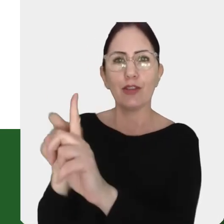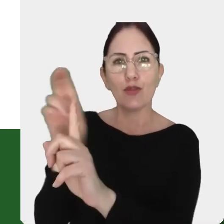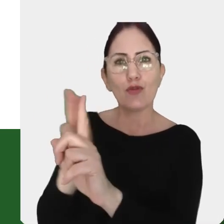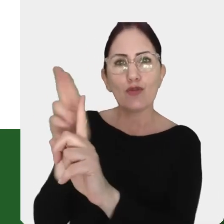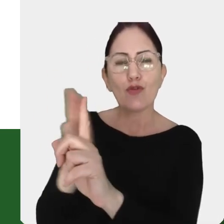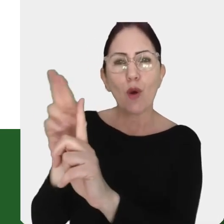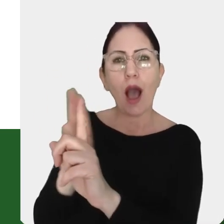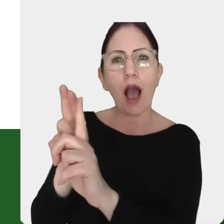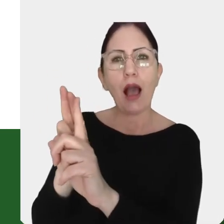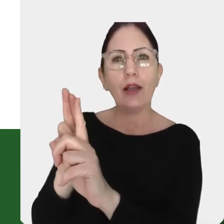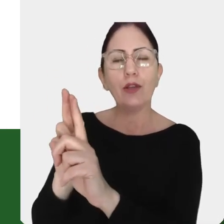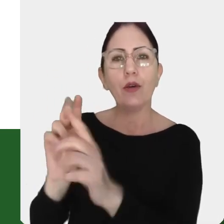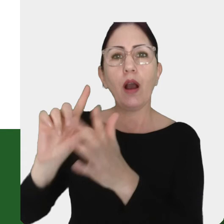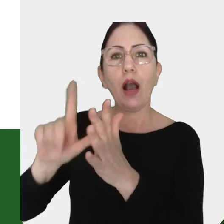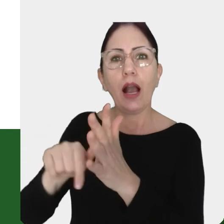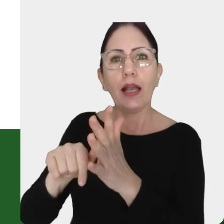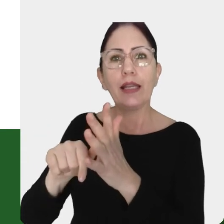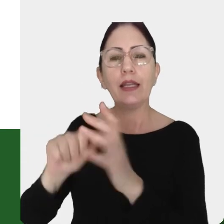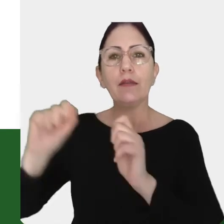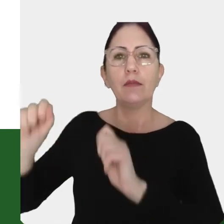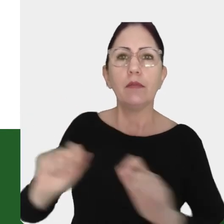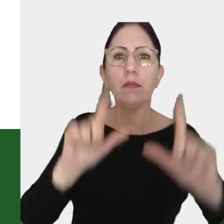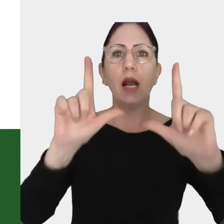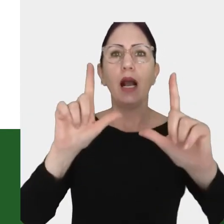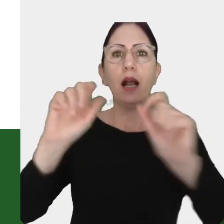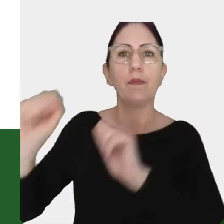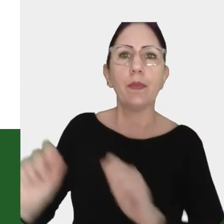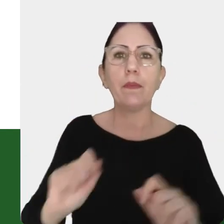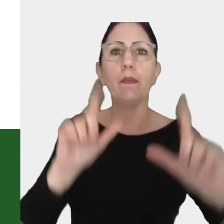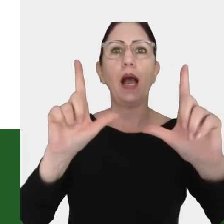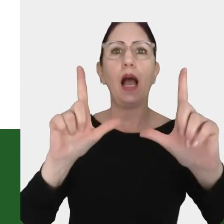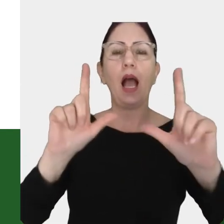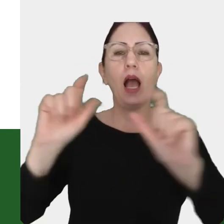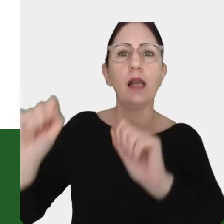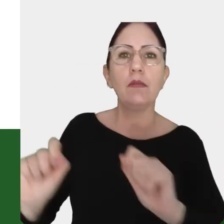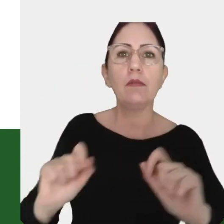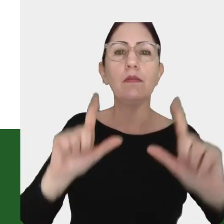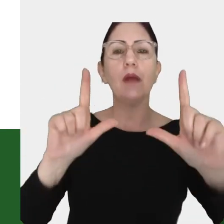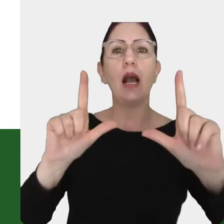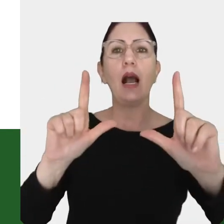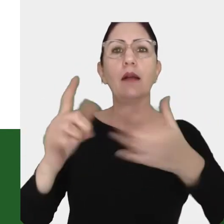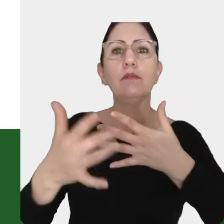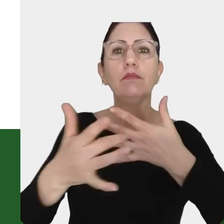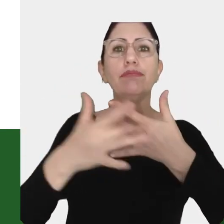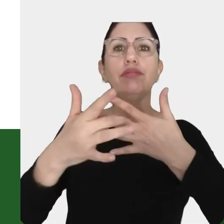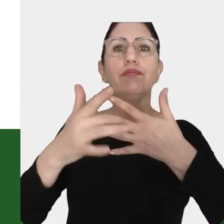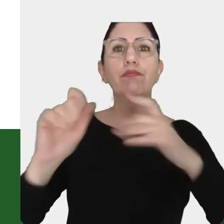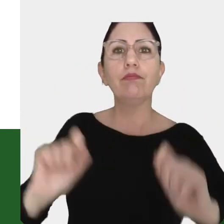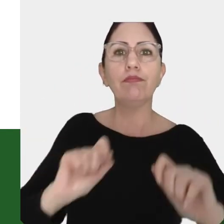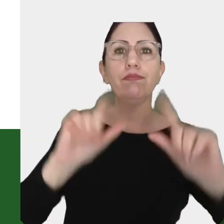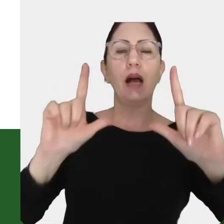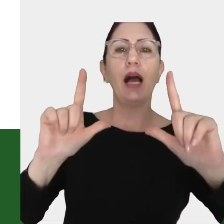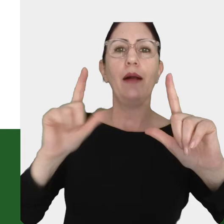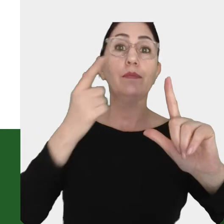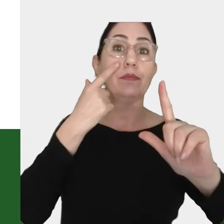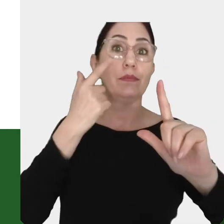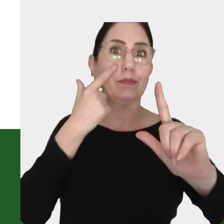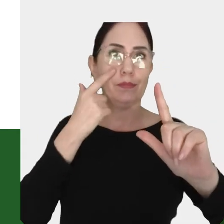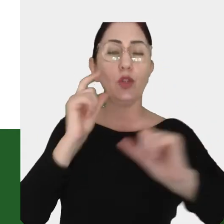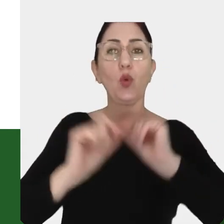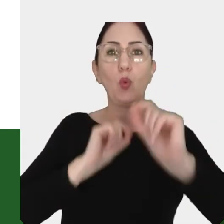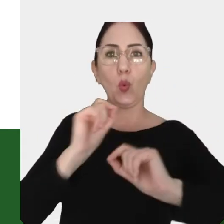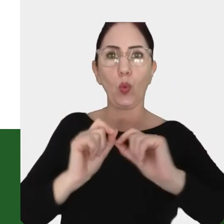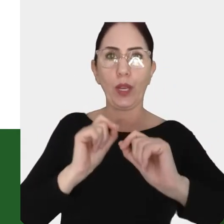testar com o usuário e ir só trocando de páginas conforme ele diz que botão que